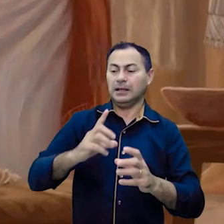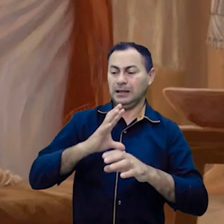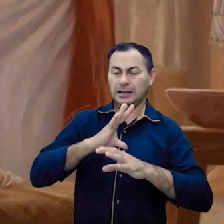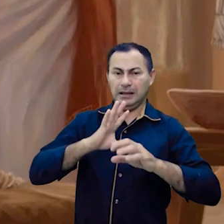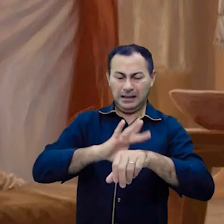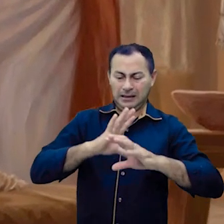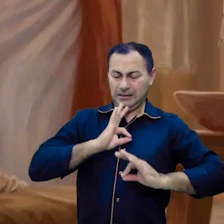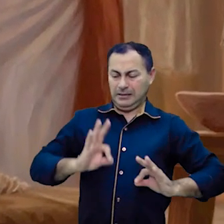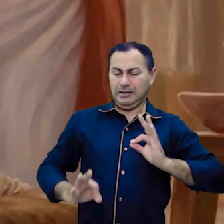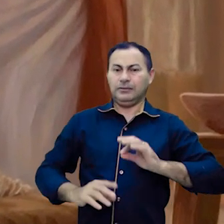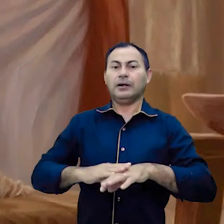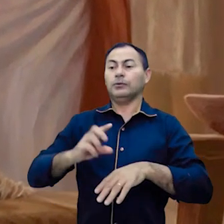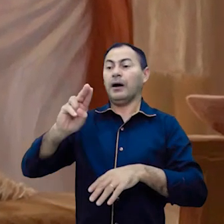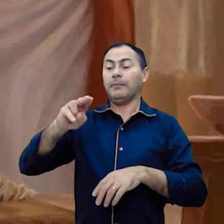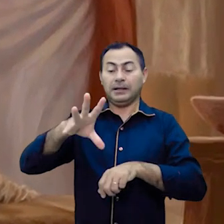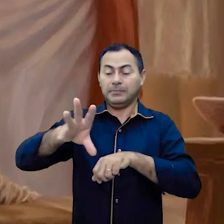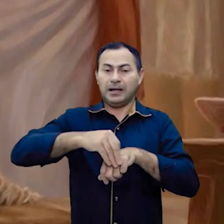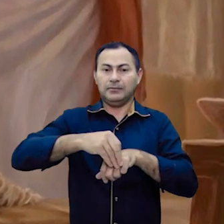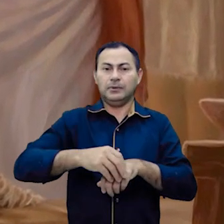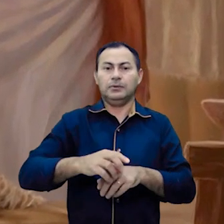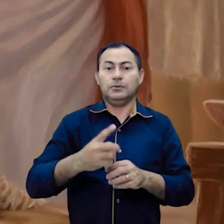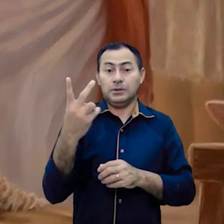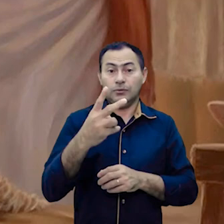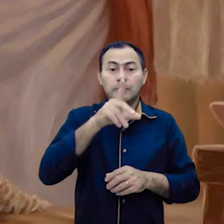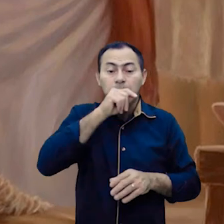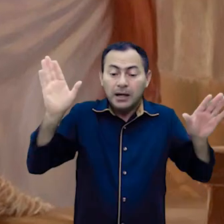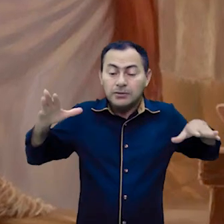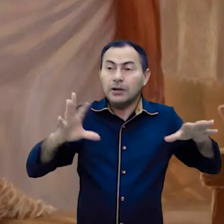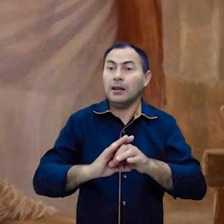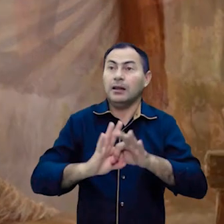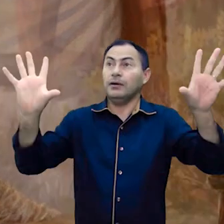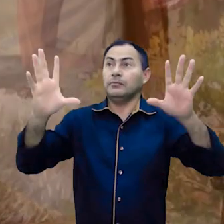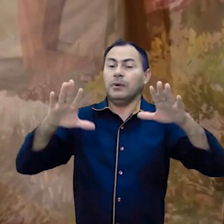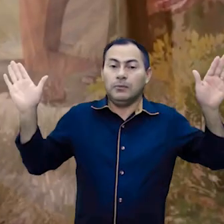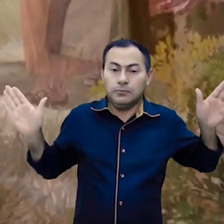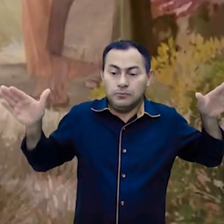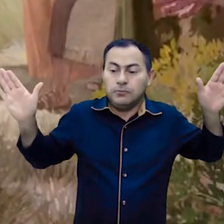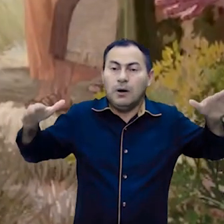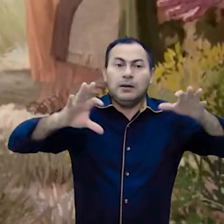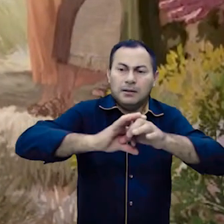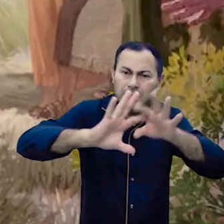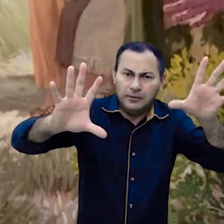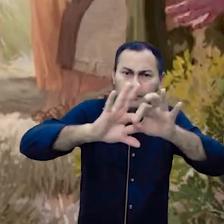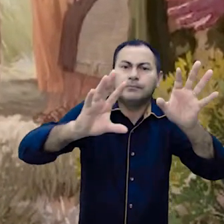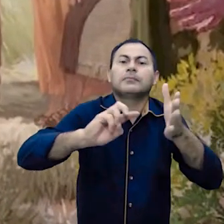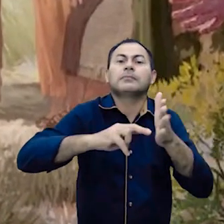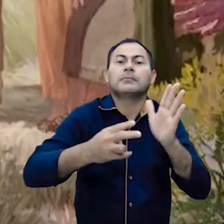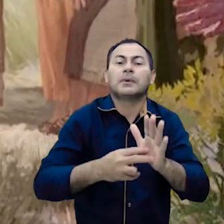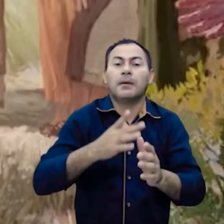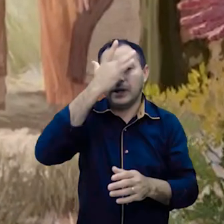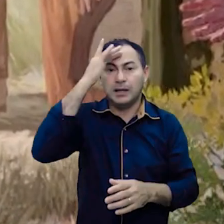a carne daquele leproso ficaria novamente com lepra quando o segundo pássaro era liberto para voar no campo aberto